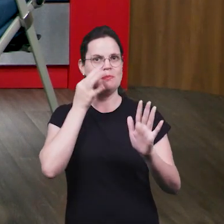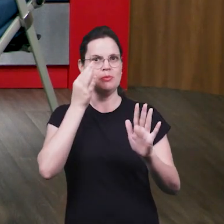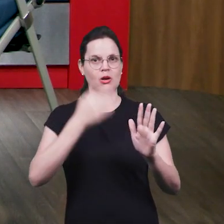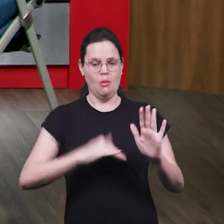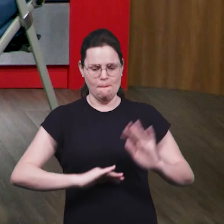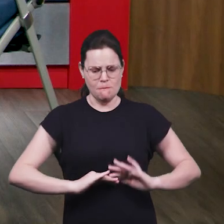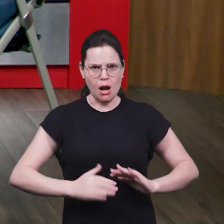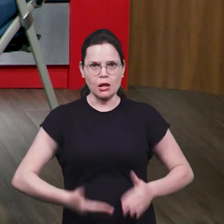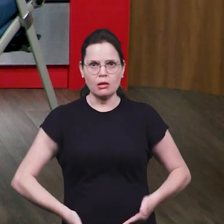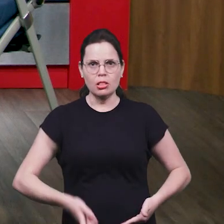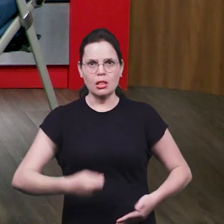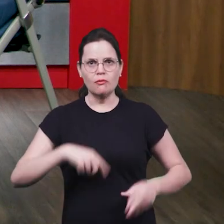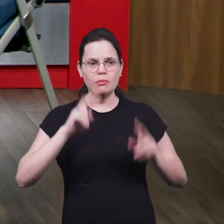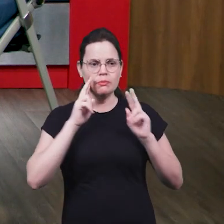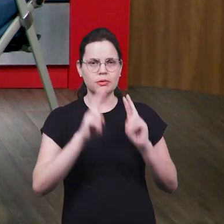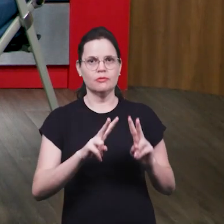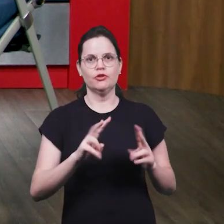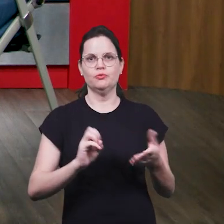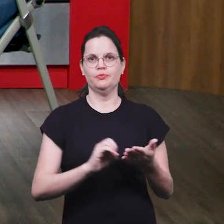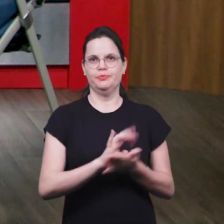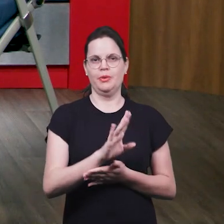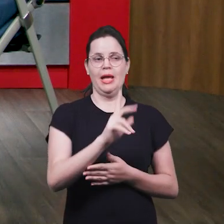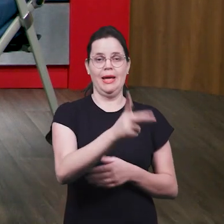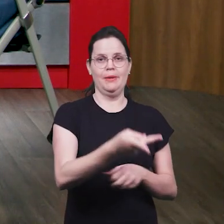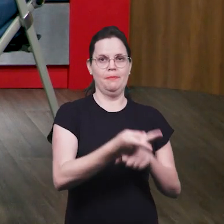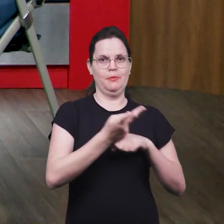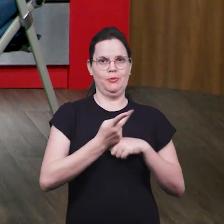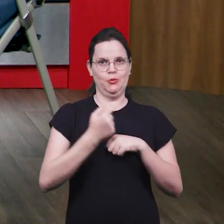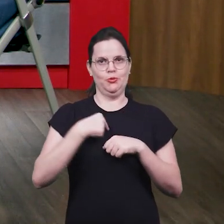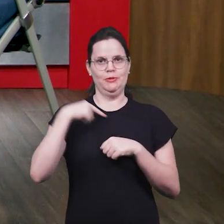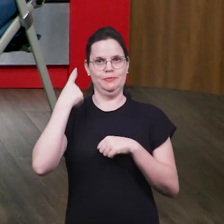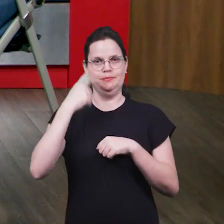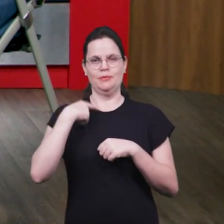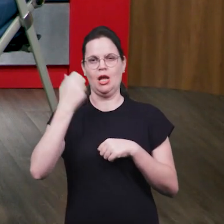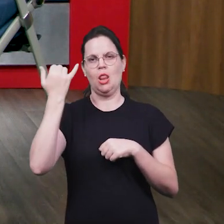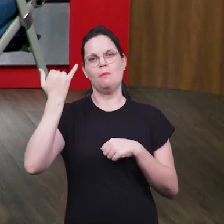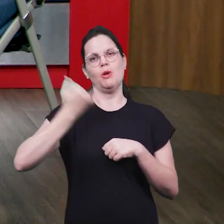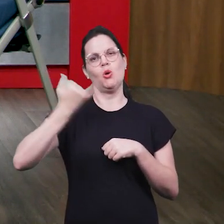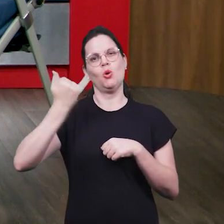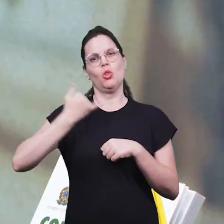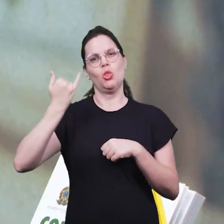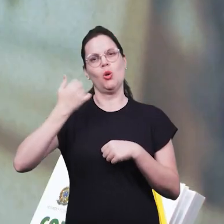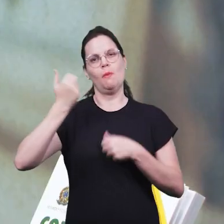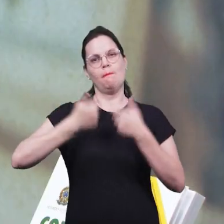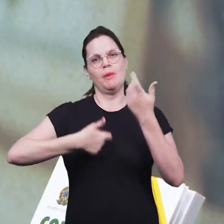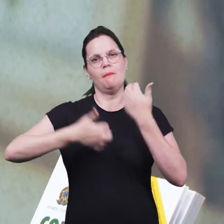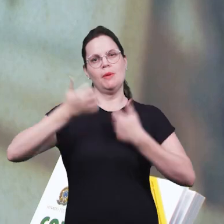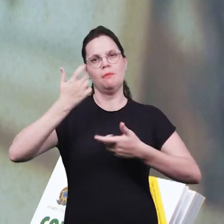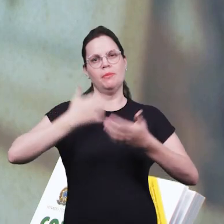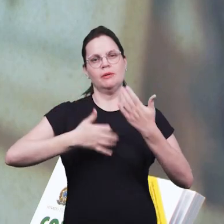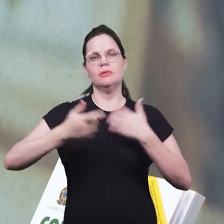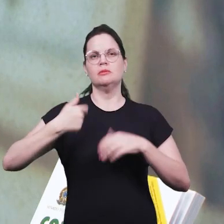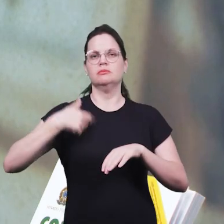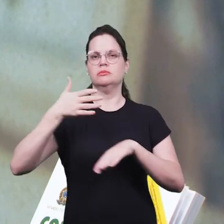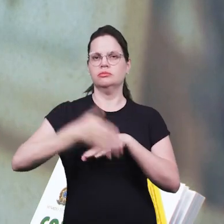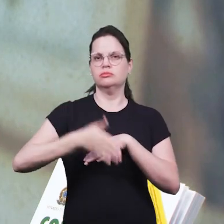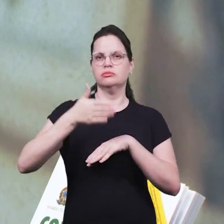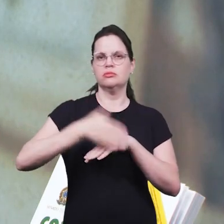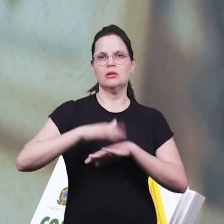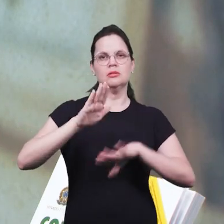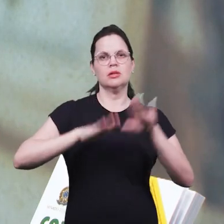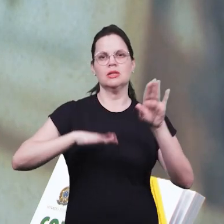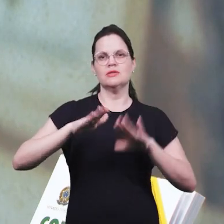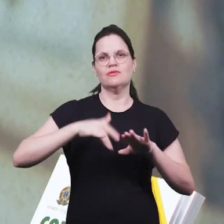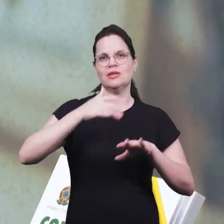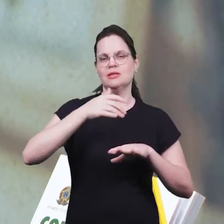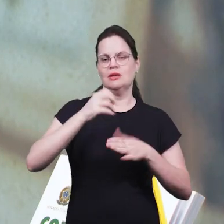demitiu por justa causa. Quando ela veio procurar o escritório, que ela contou todo esse cenário de que ela frequentava, mas que a empresa